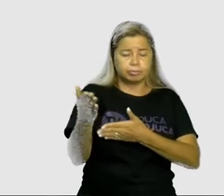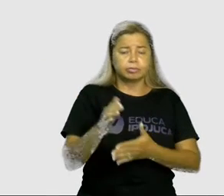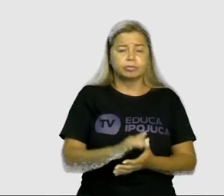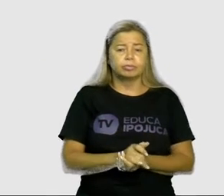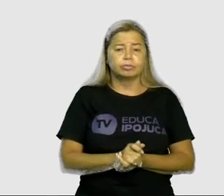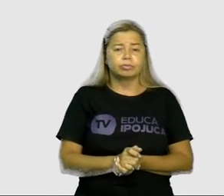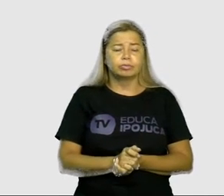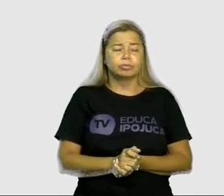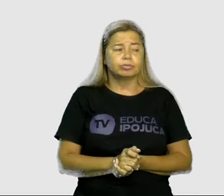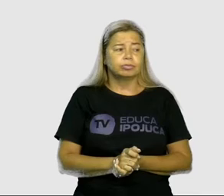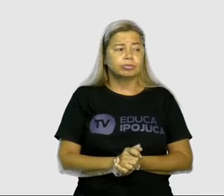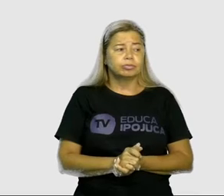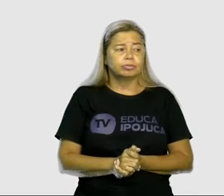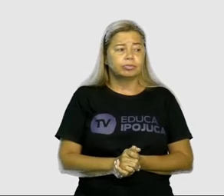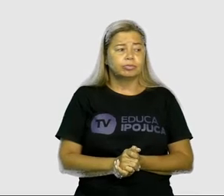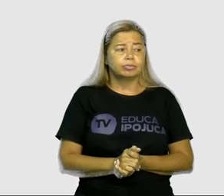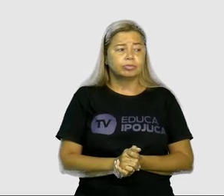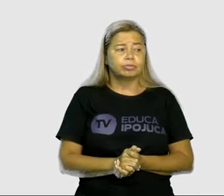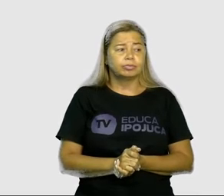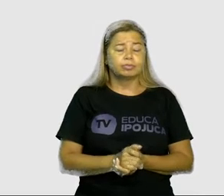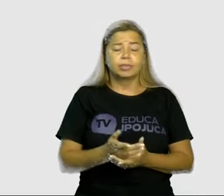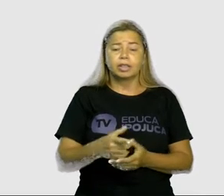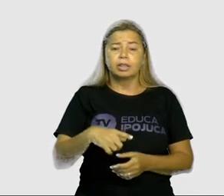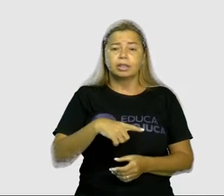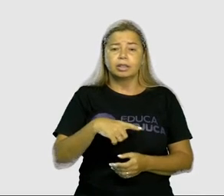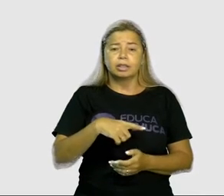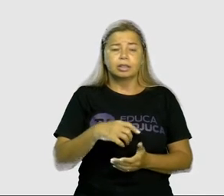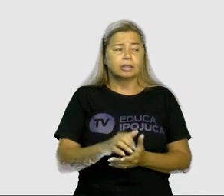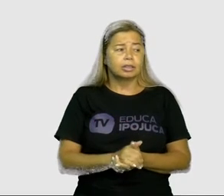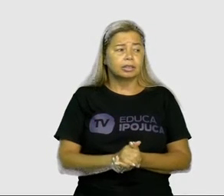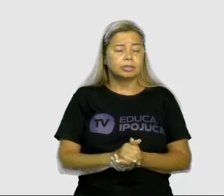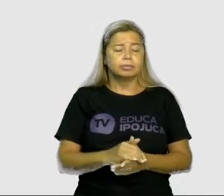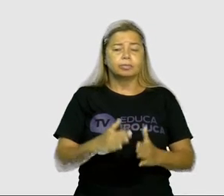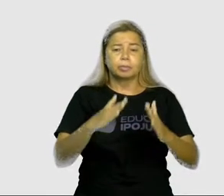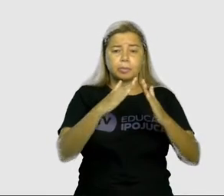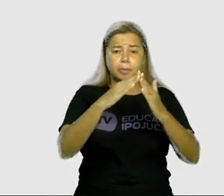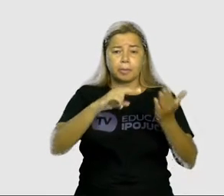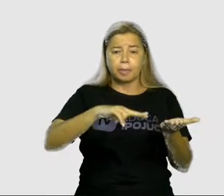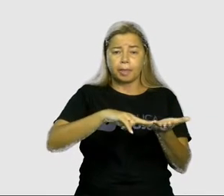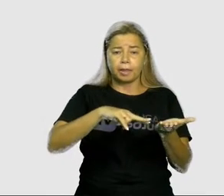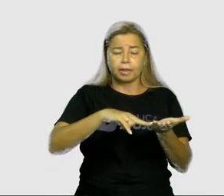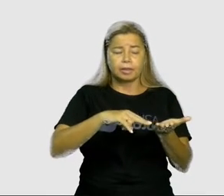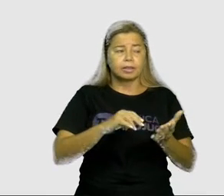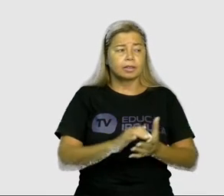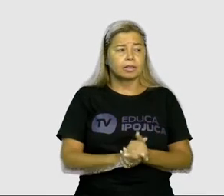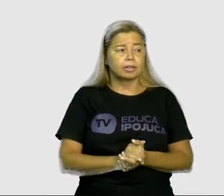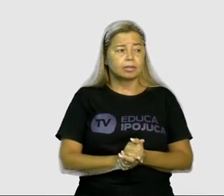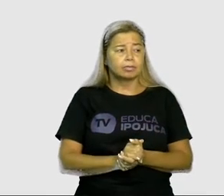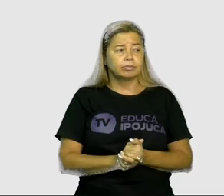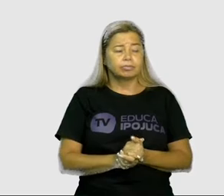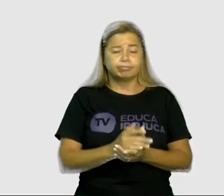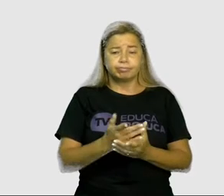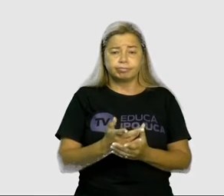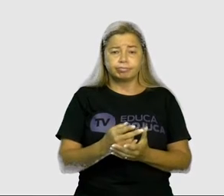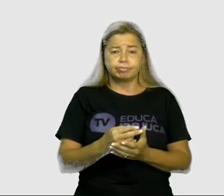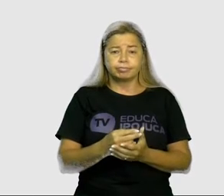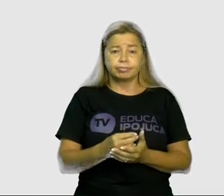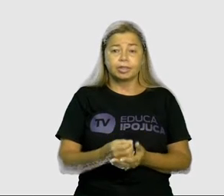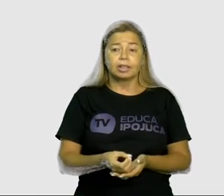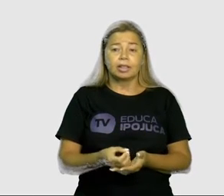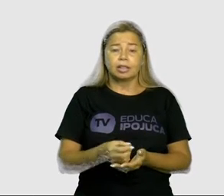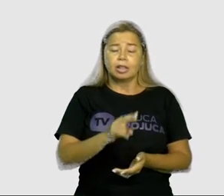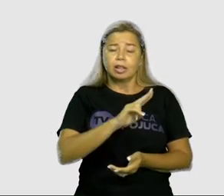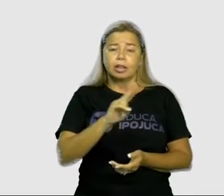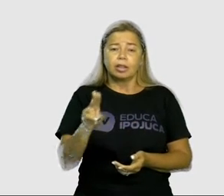ok? Então temos aí a pizzaria, né? Pizzaria, Pizza